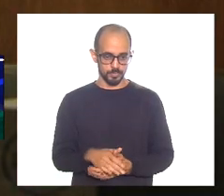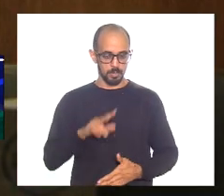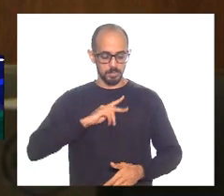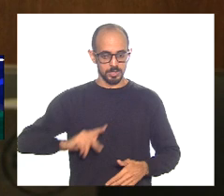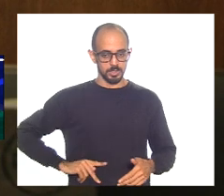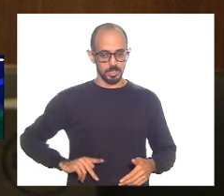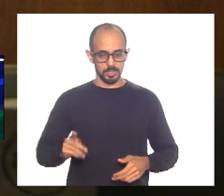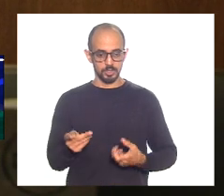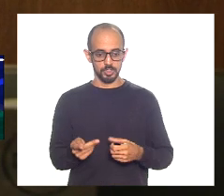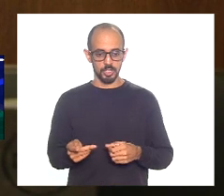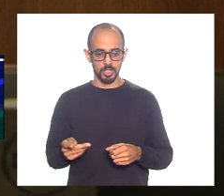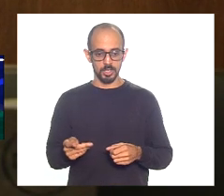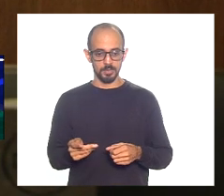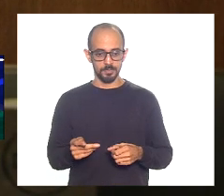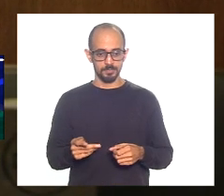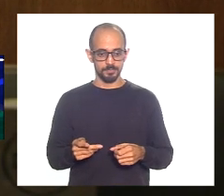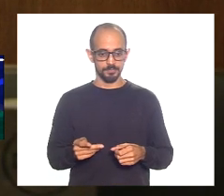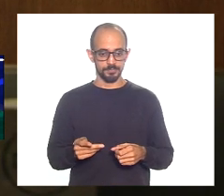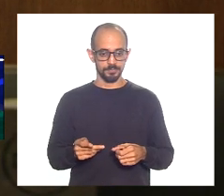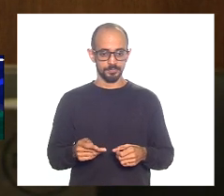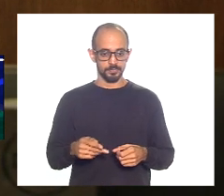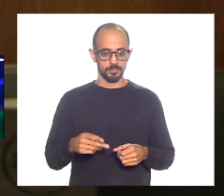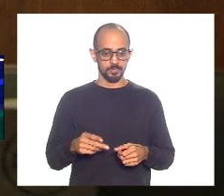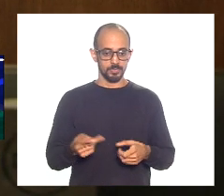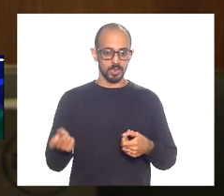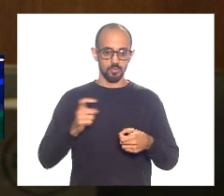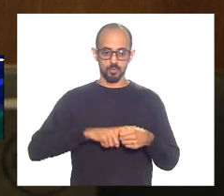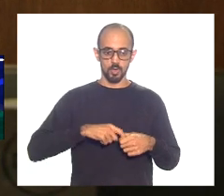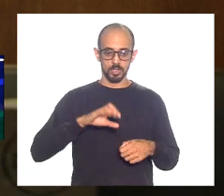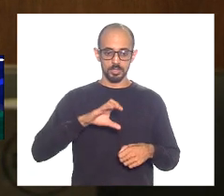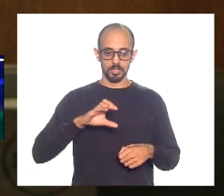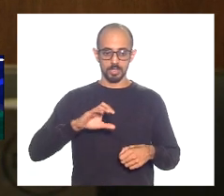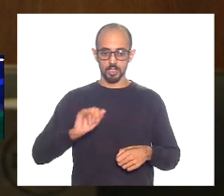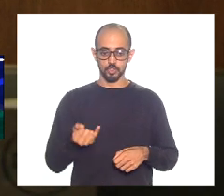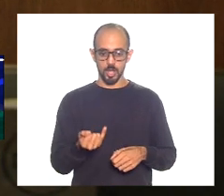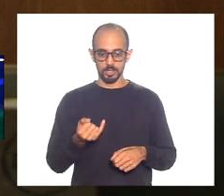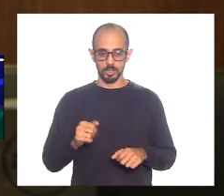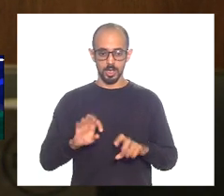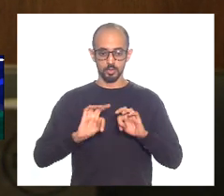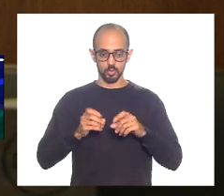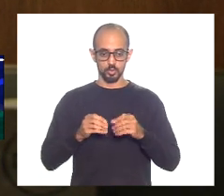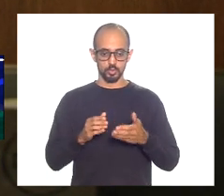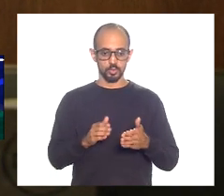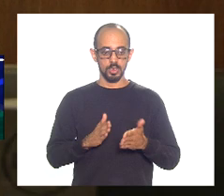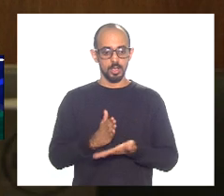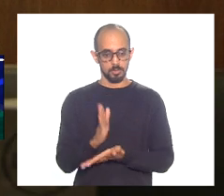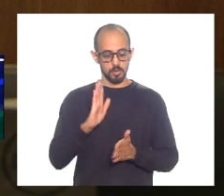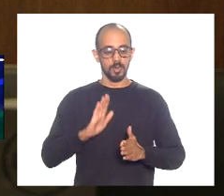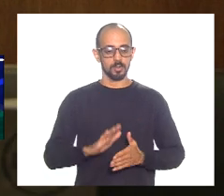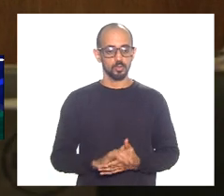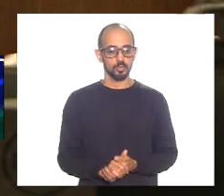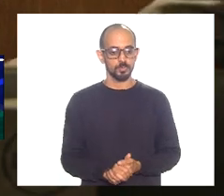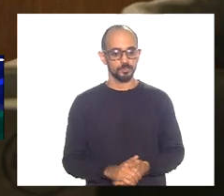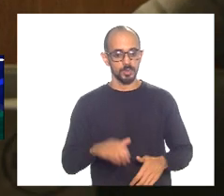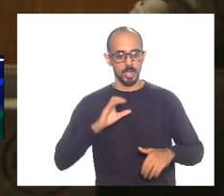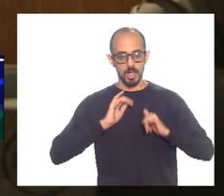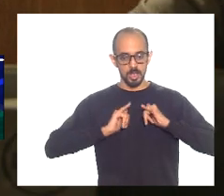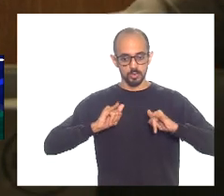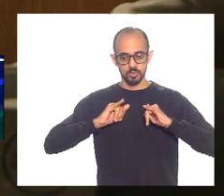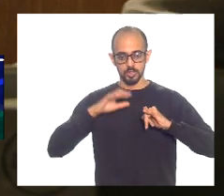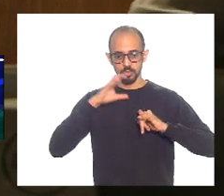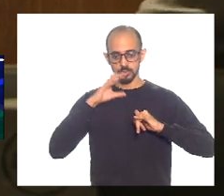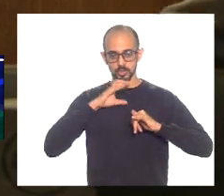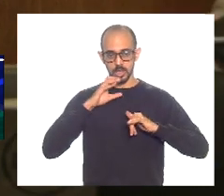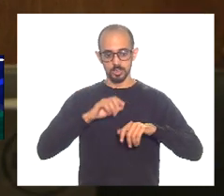remete presente PL à CCJ. Seus cabos estão aprovados. Anuncio, em regime de urgência,